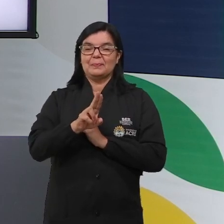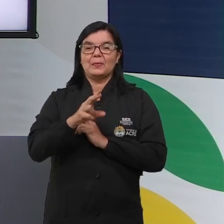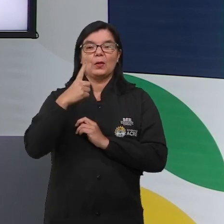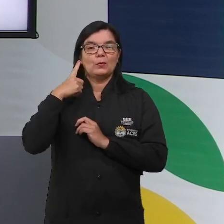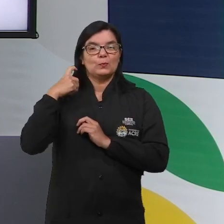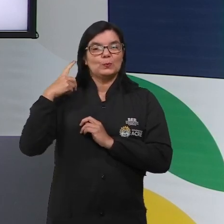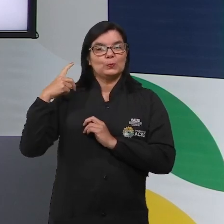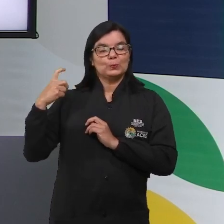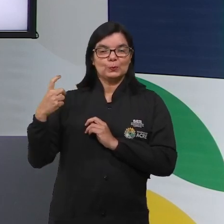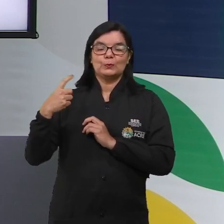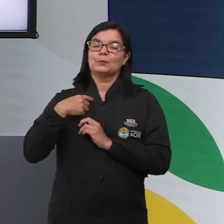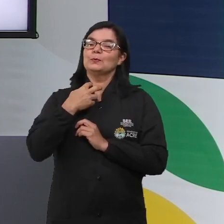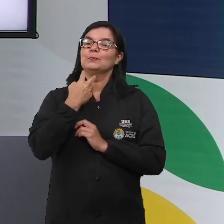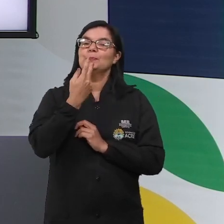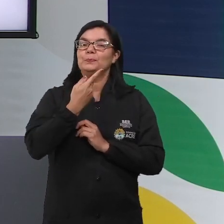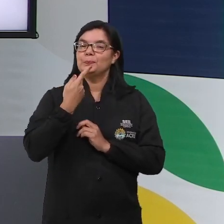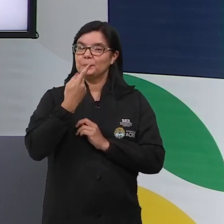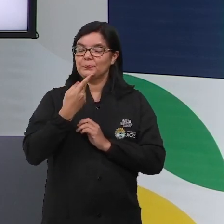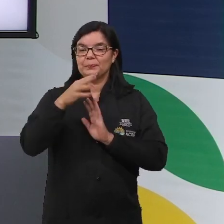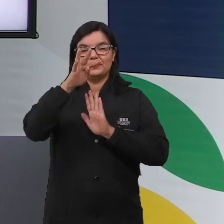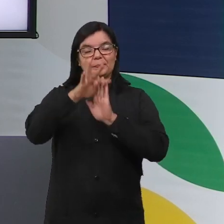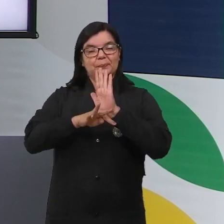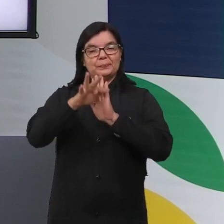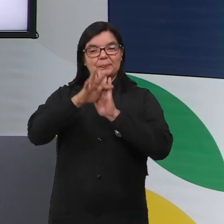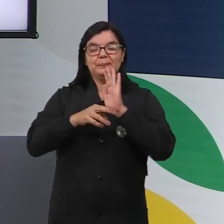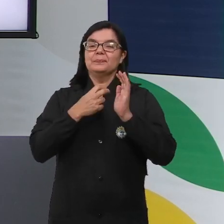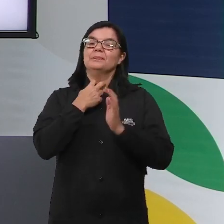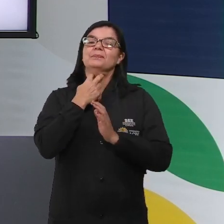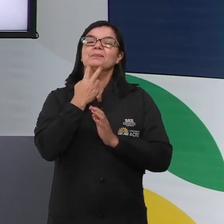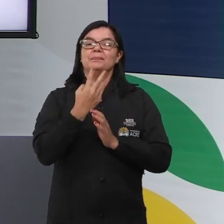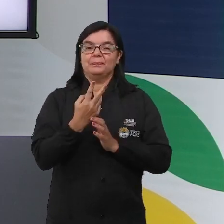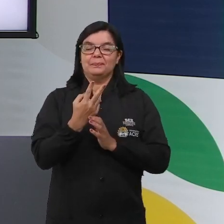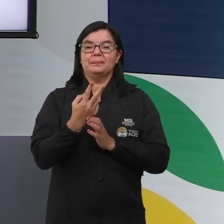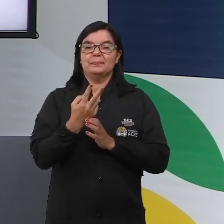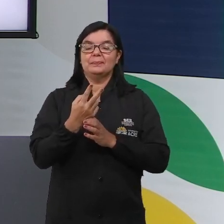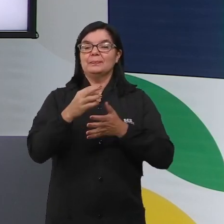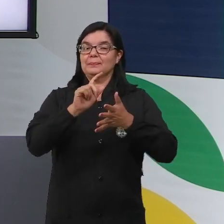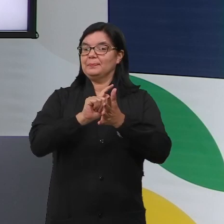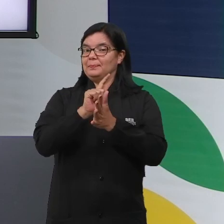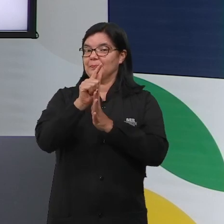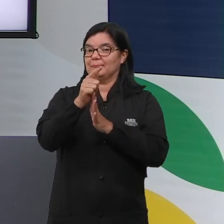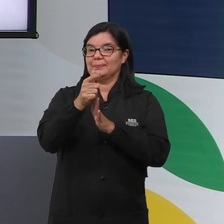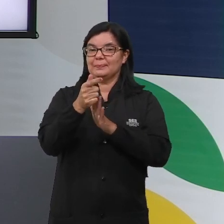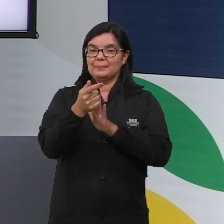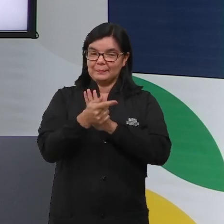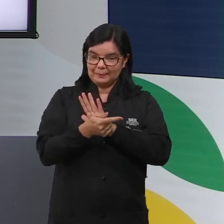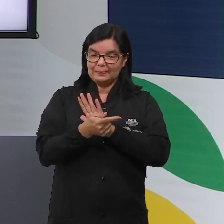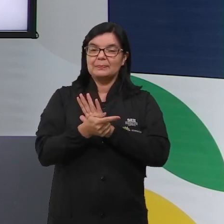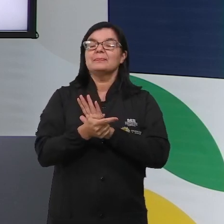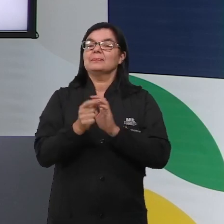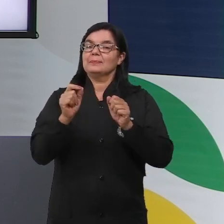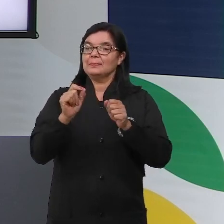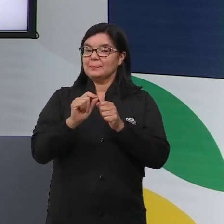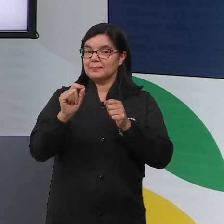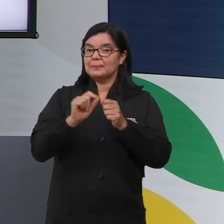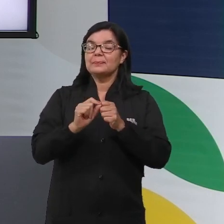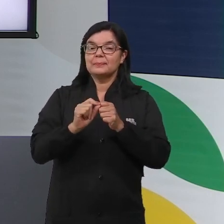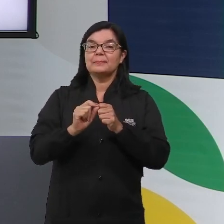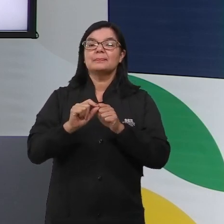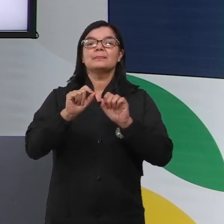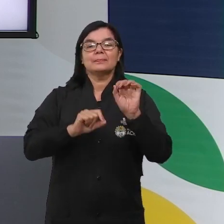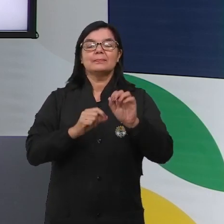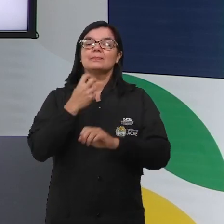sonora aqui. Quando nós falamos de texto oral, são esses textos, gêneros textuais que são produzidos aí para